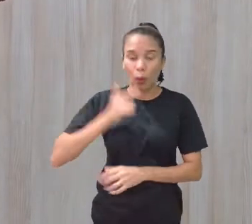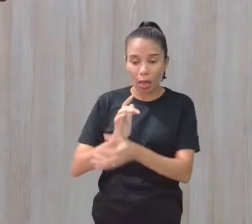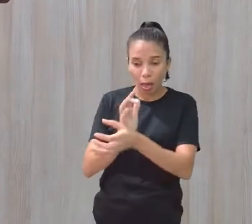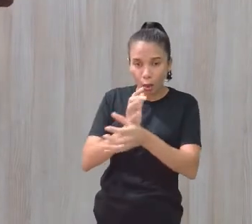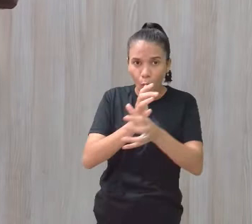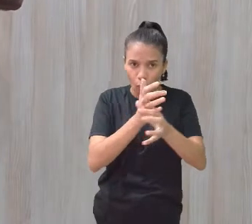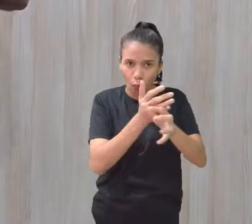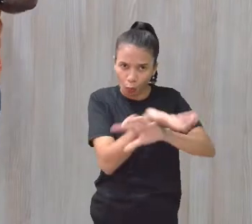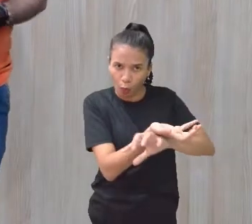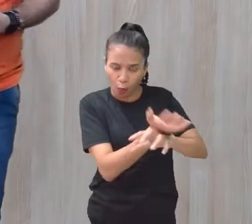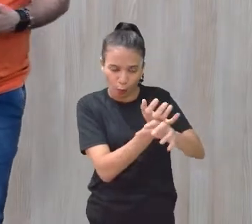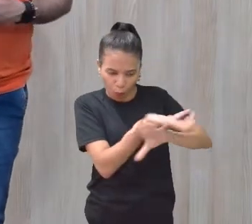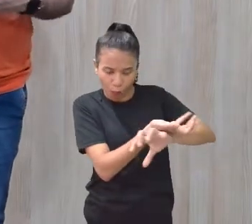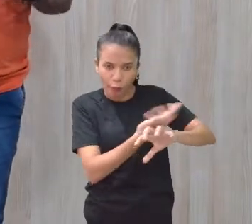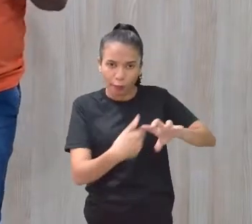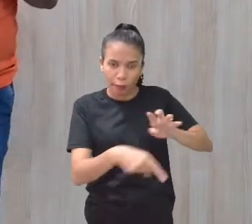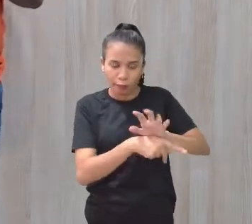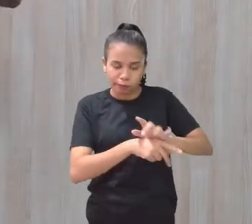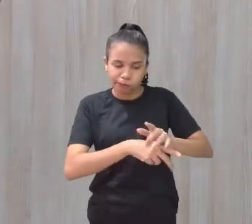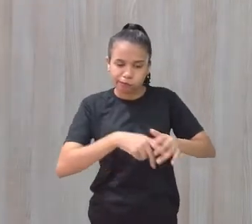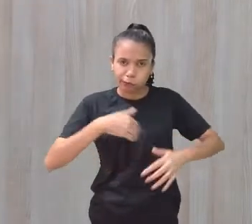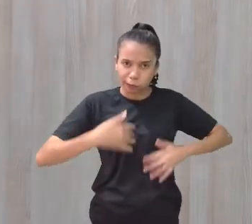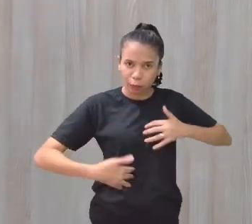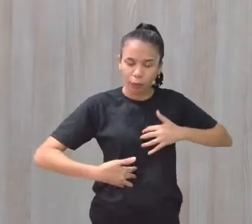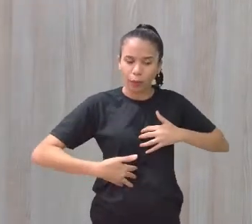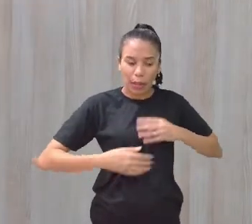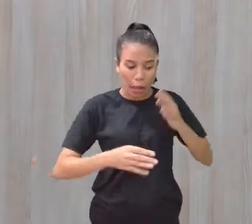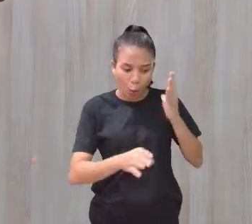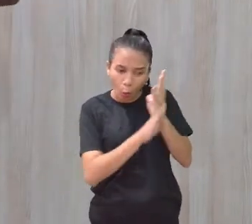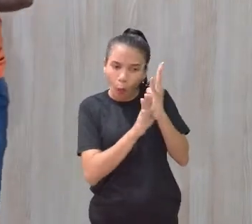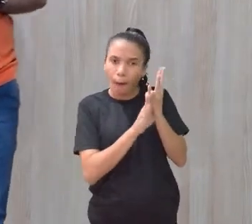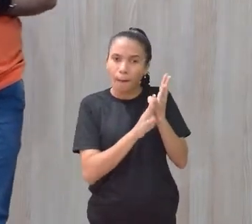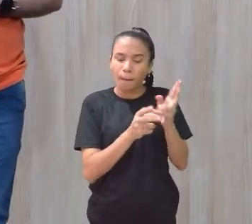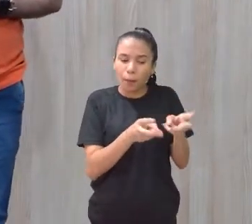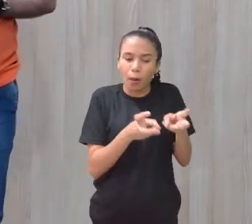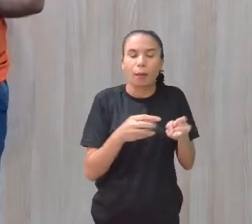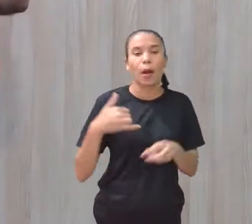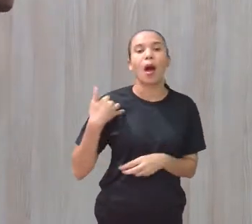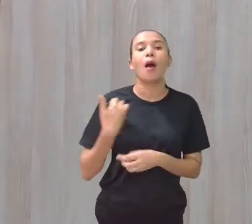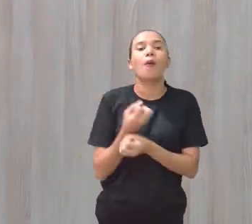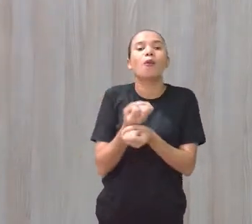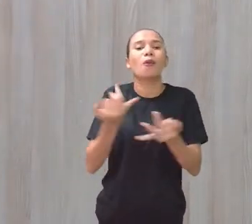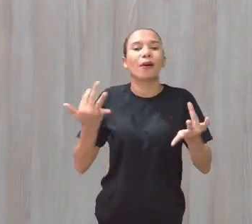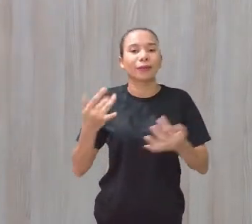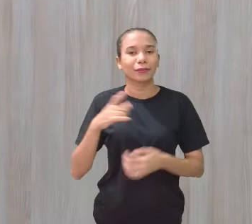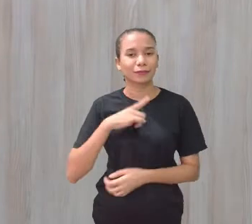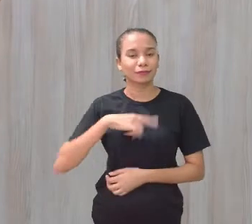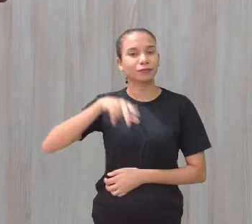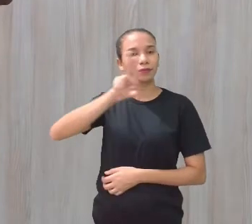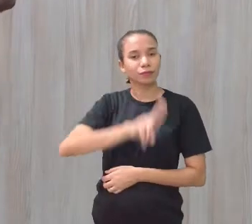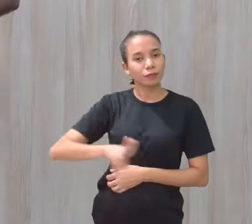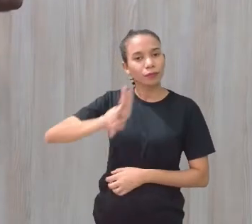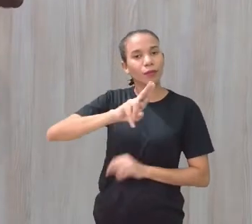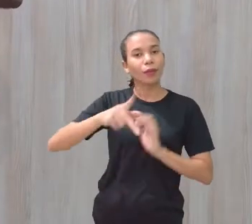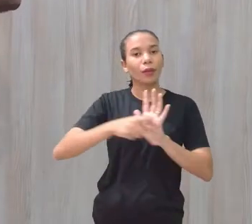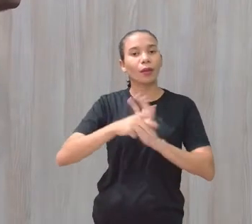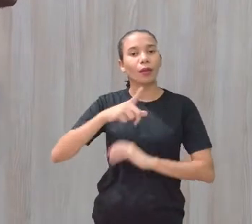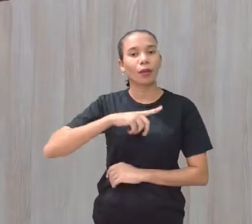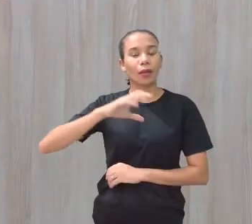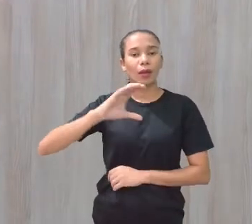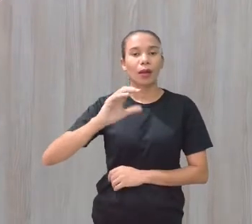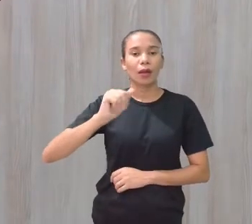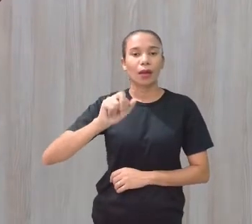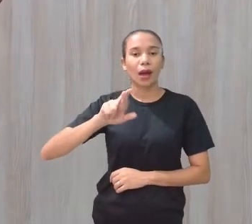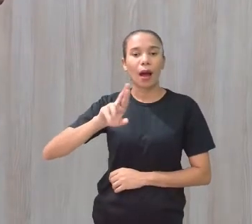fóssil, né, você tem técnicas para tentar descobrir a idade daquele fóssil, né. Uma das mais utilizadas é a técnica de